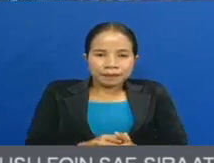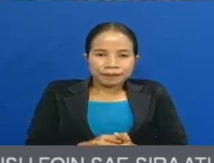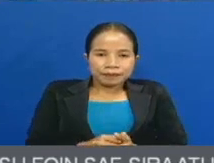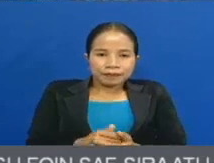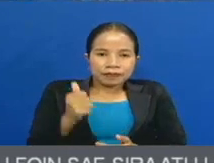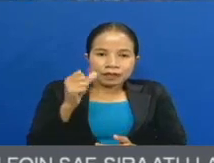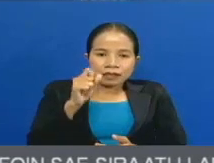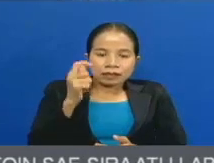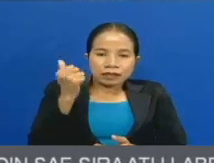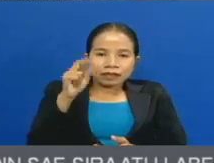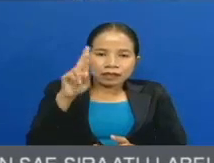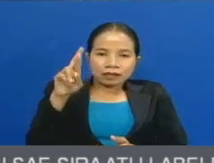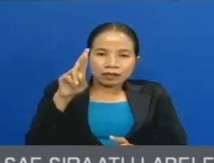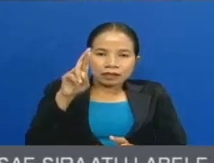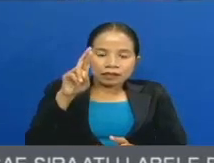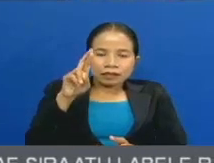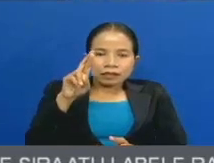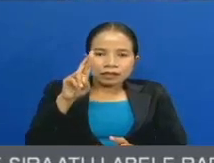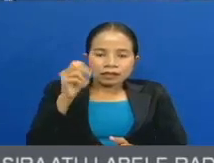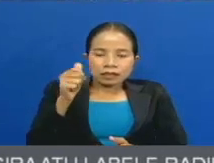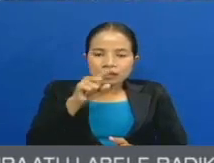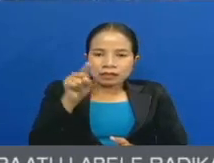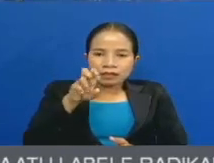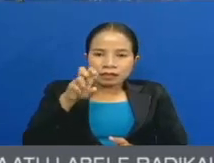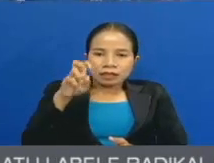AstraZeneca, 1,5 milhões.